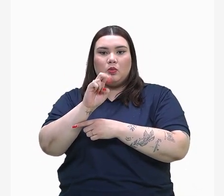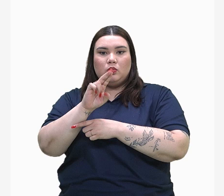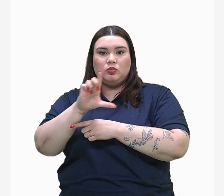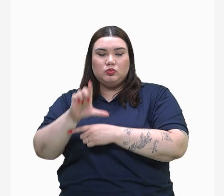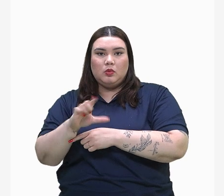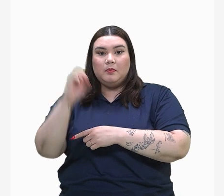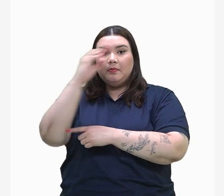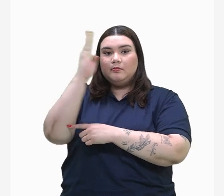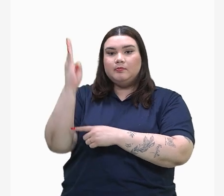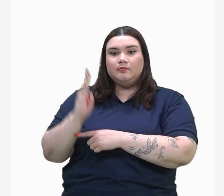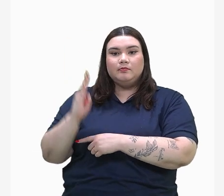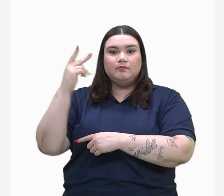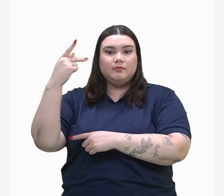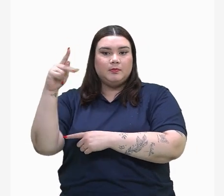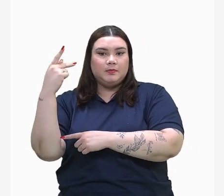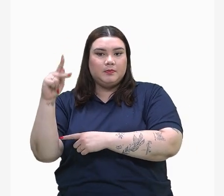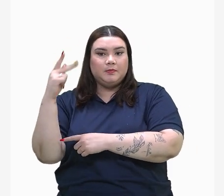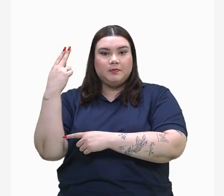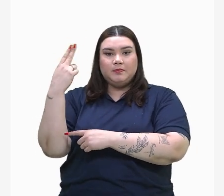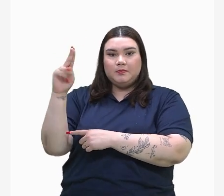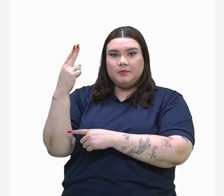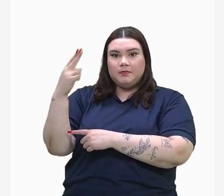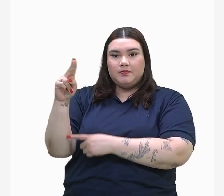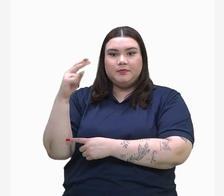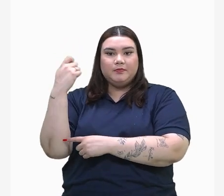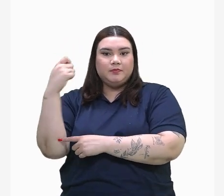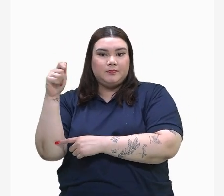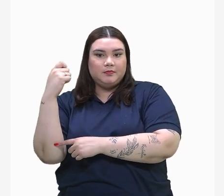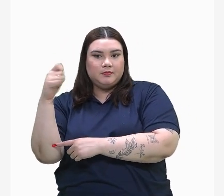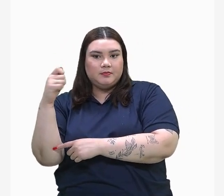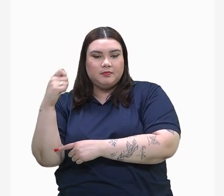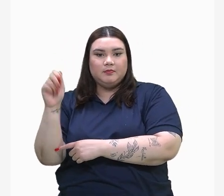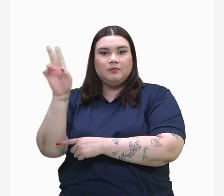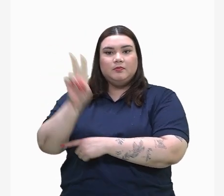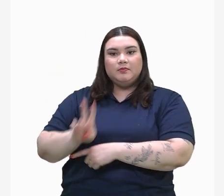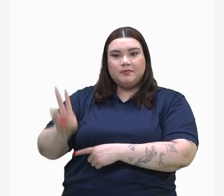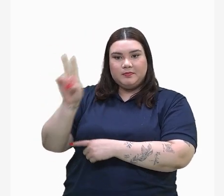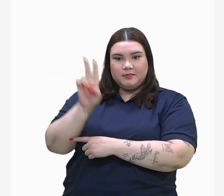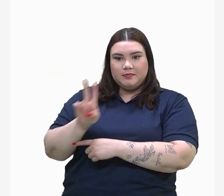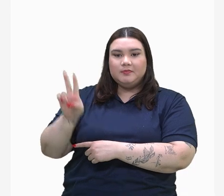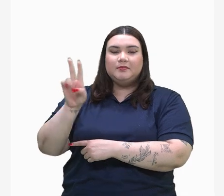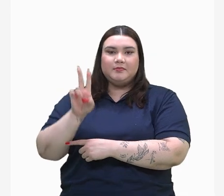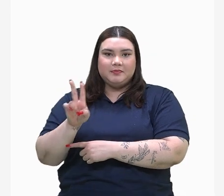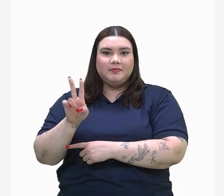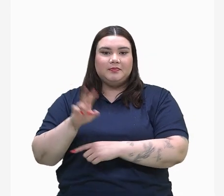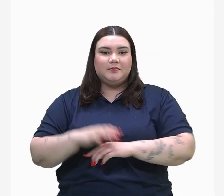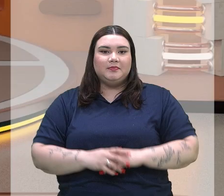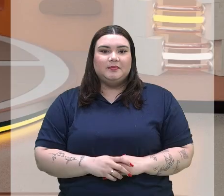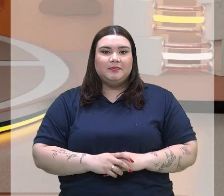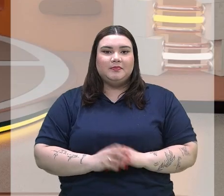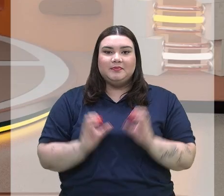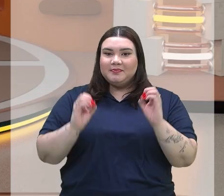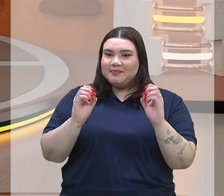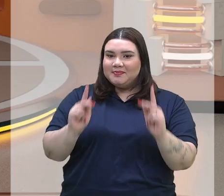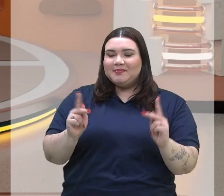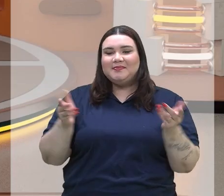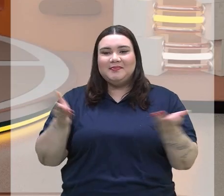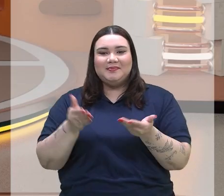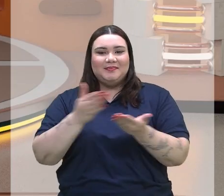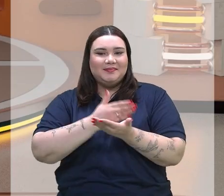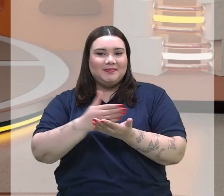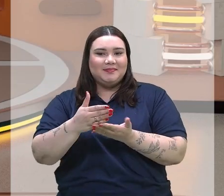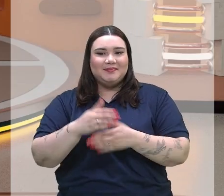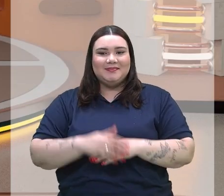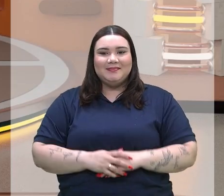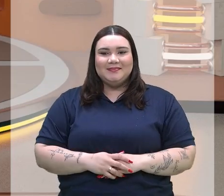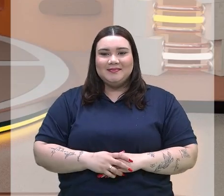Mercosul, Brasil, Paraguai, Uruguai, Argentina e Venezuela. Vamos agora para o momento da